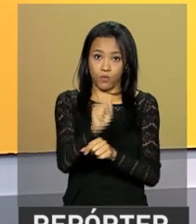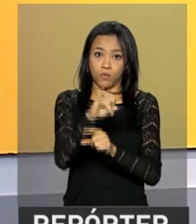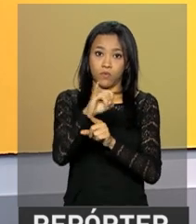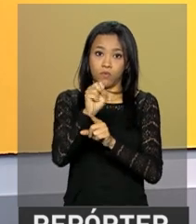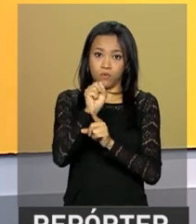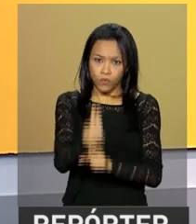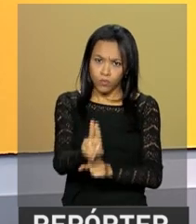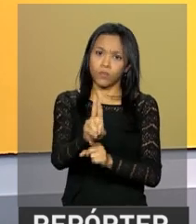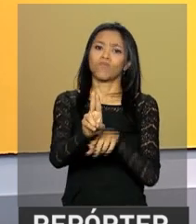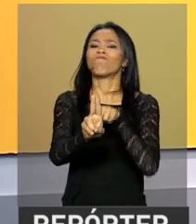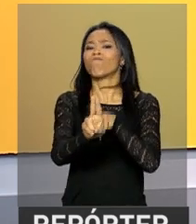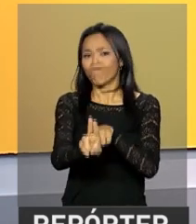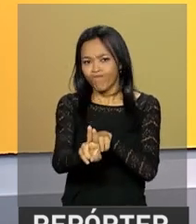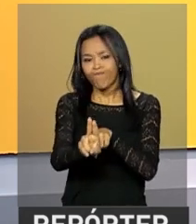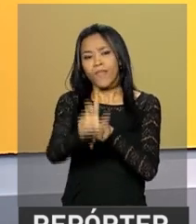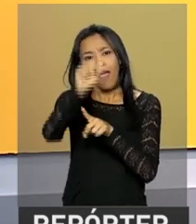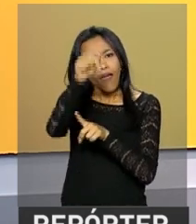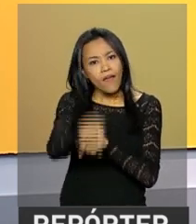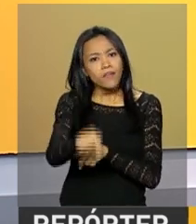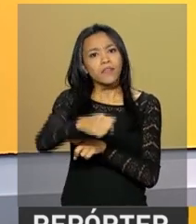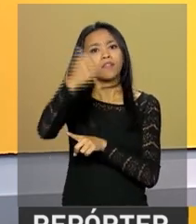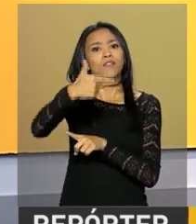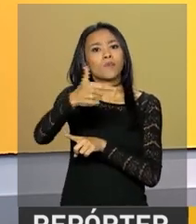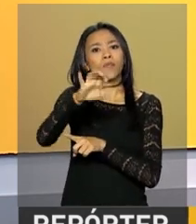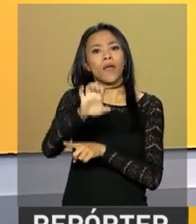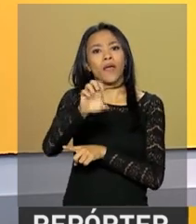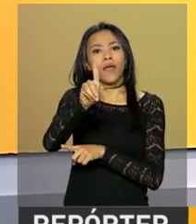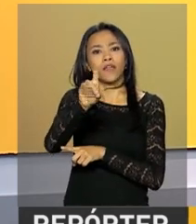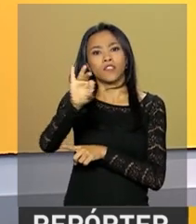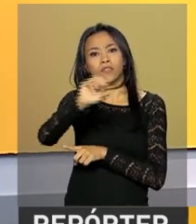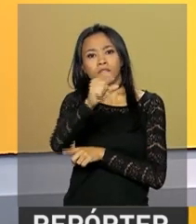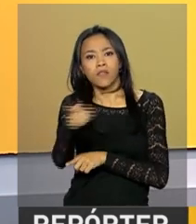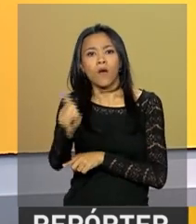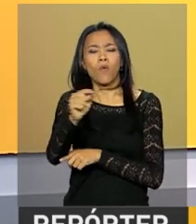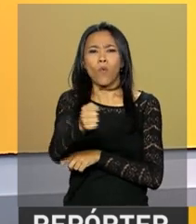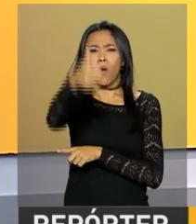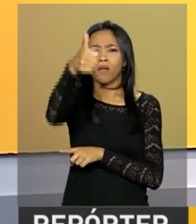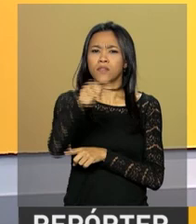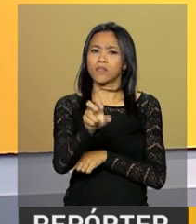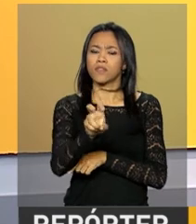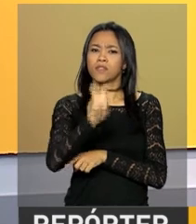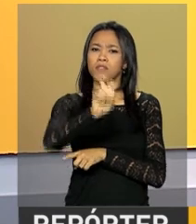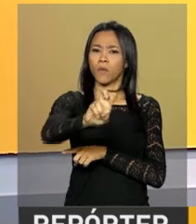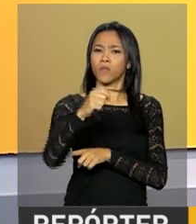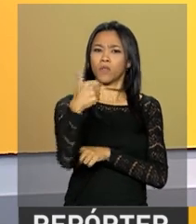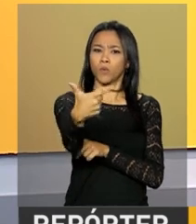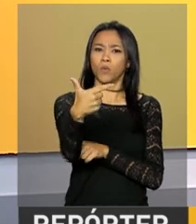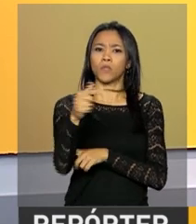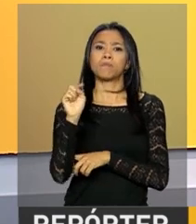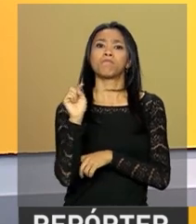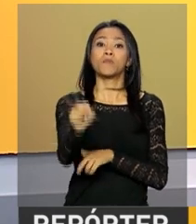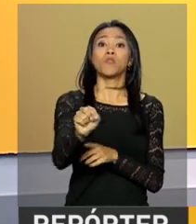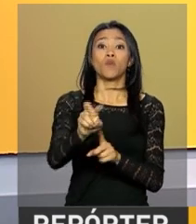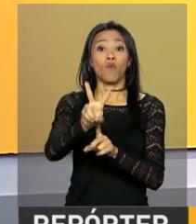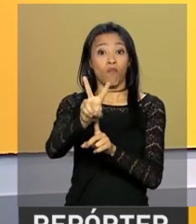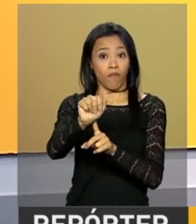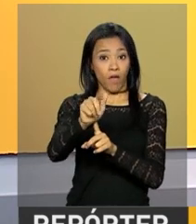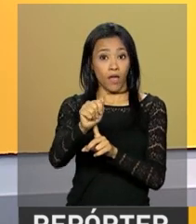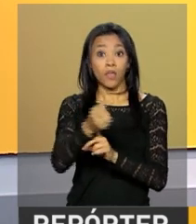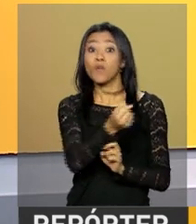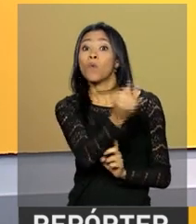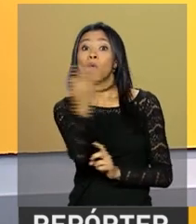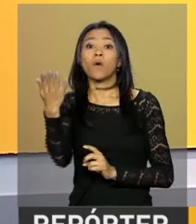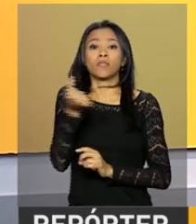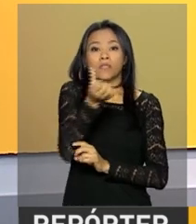de seleção unificada para esta segunda edição são oferecidas quase 52 mil vagas em 63 instituições